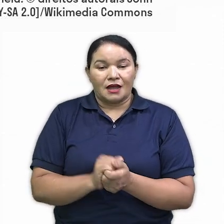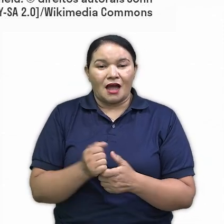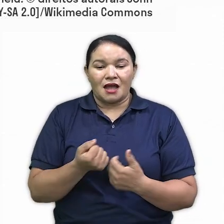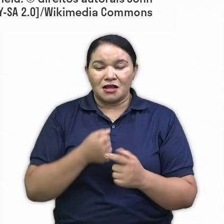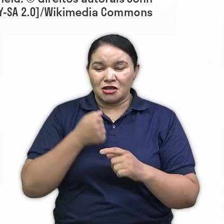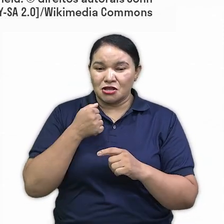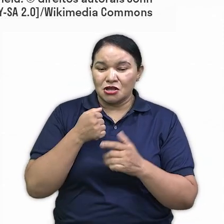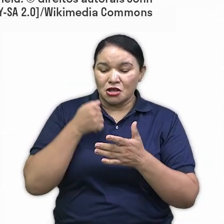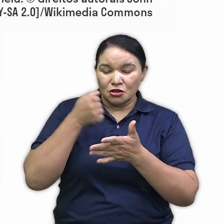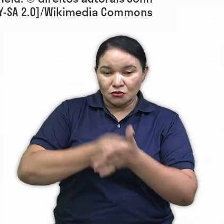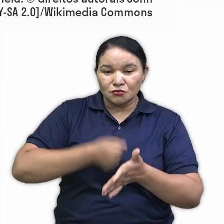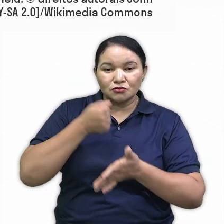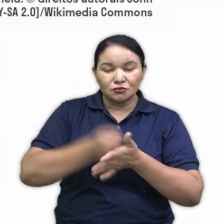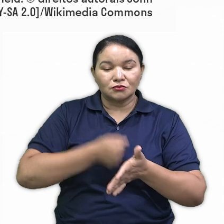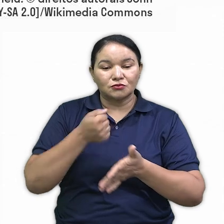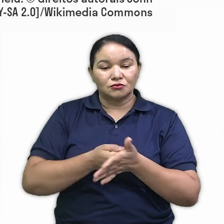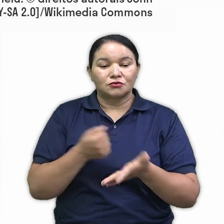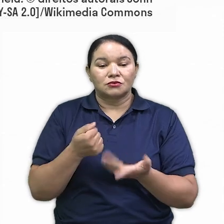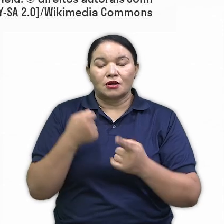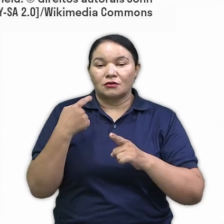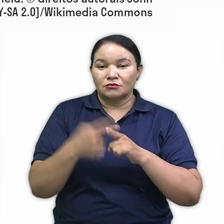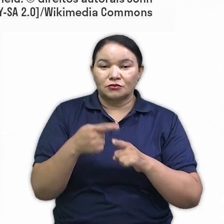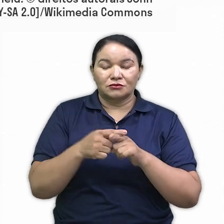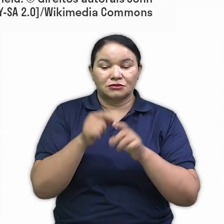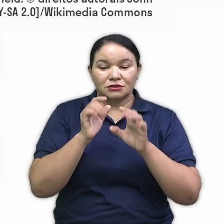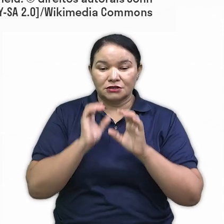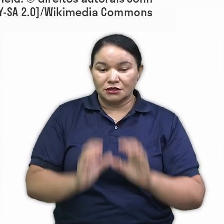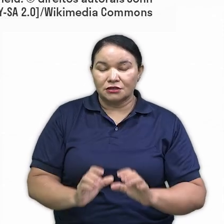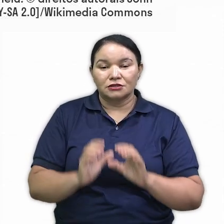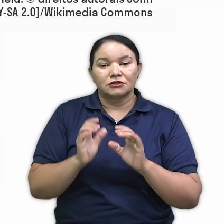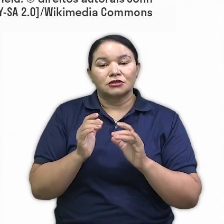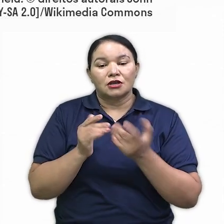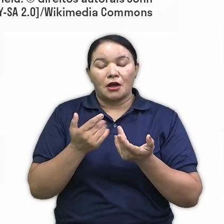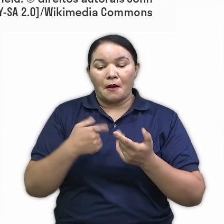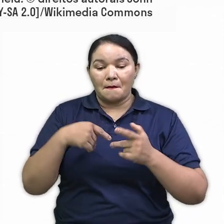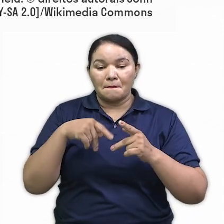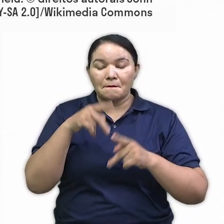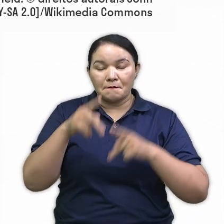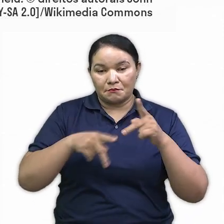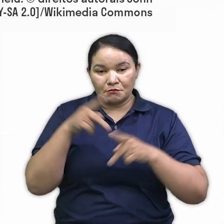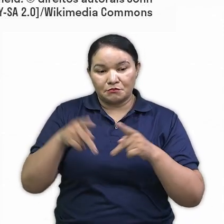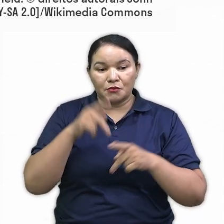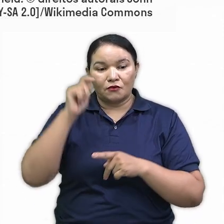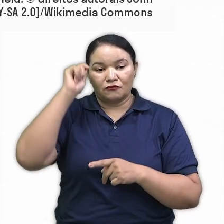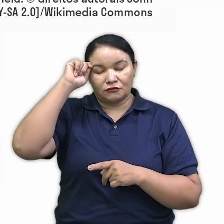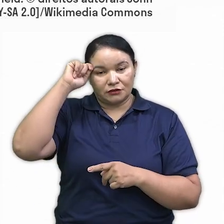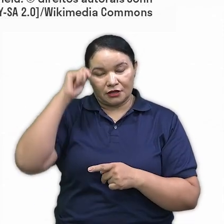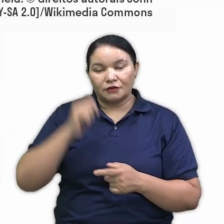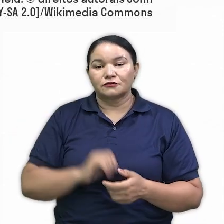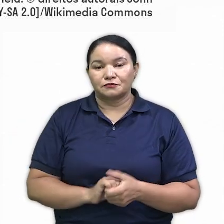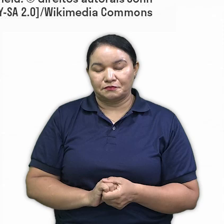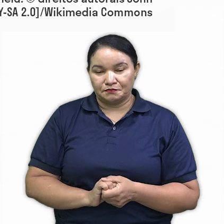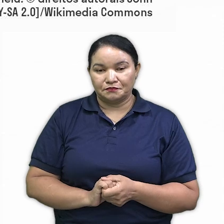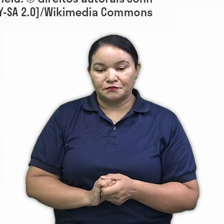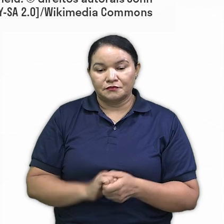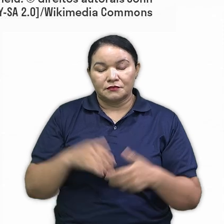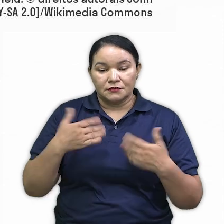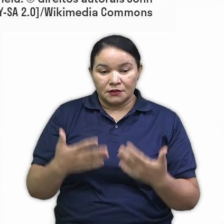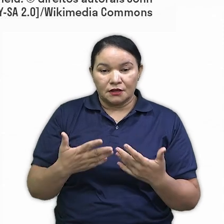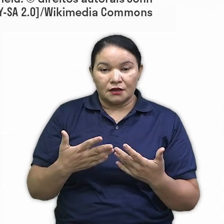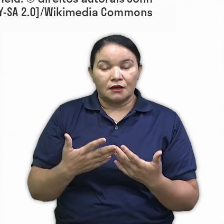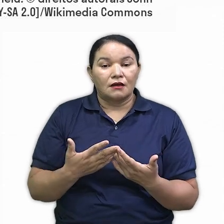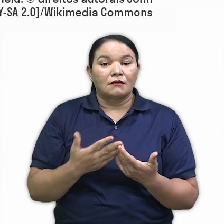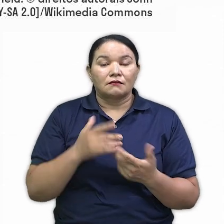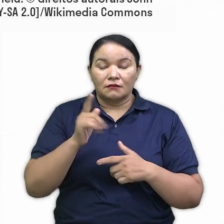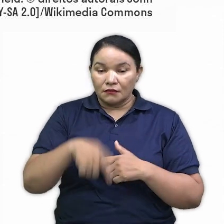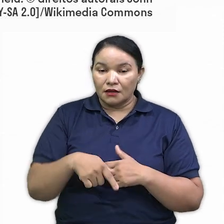instrumento de luta contra a restrição da cidadania do povo negro. Então, hoje, a educação antirracista virou